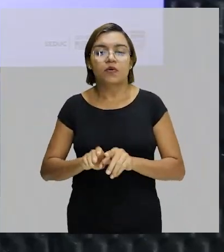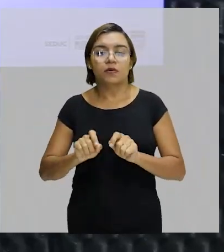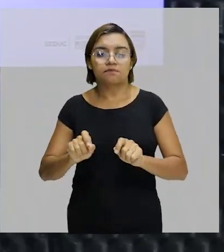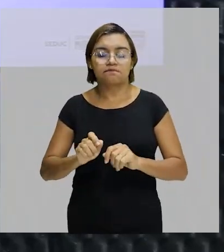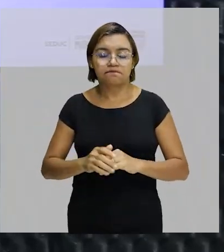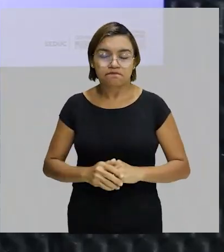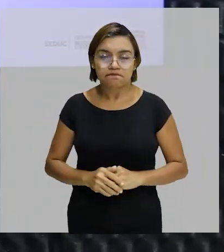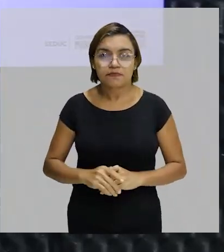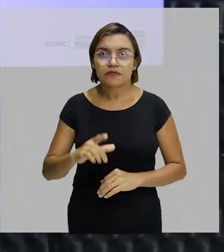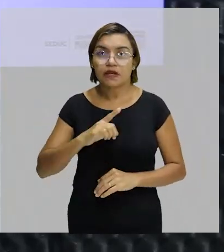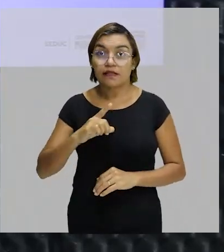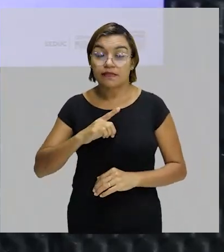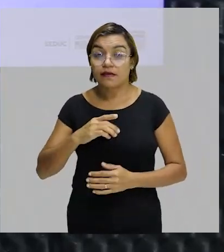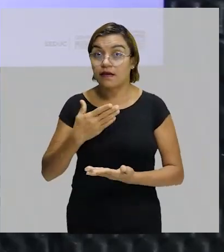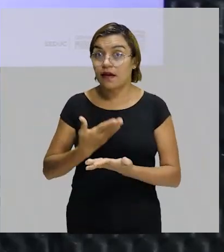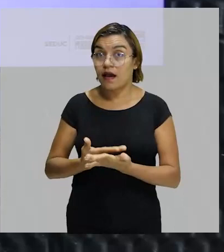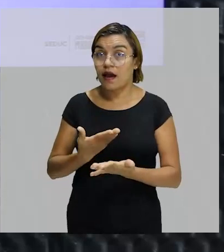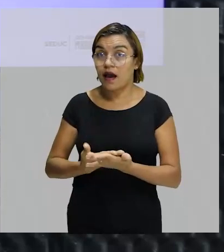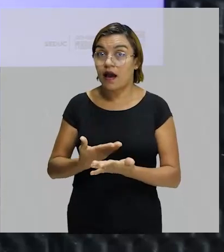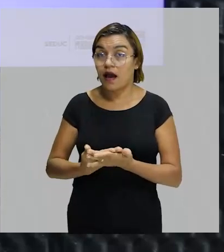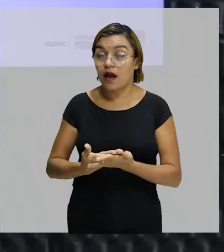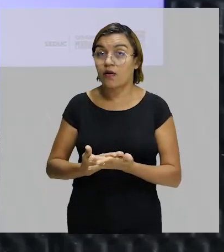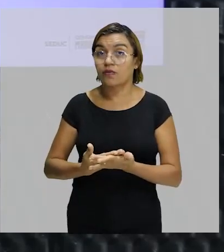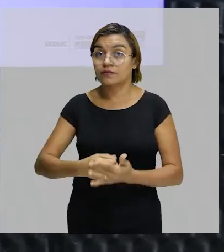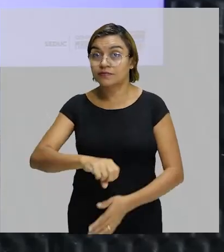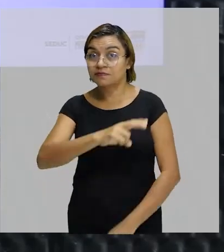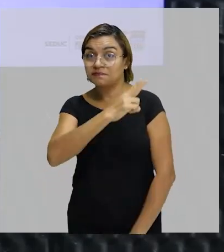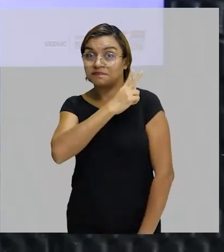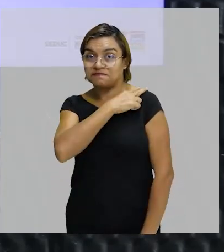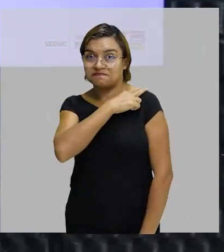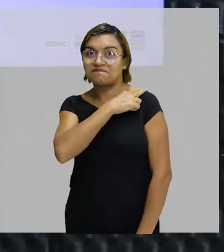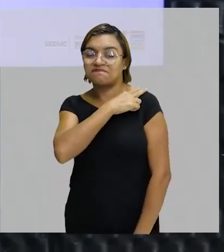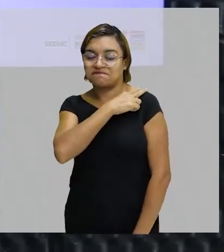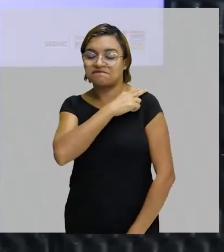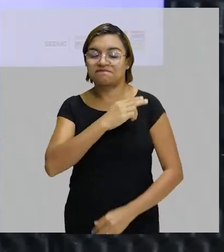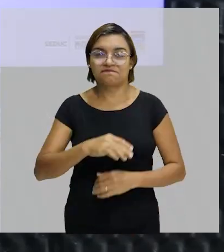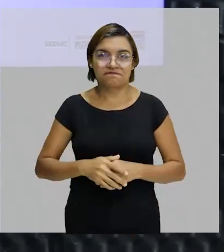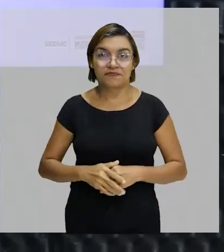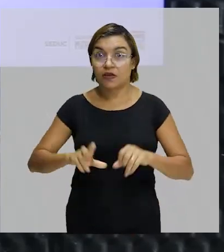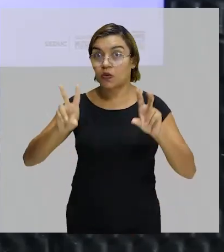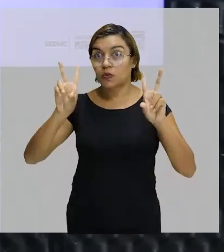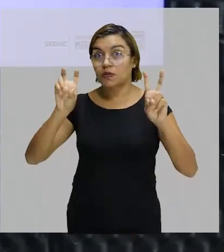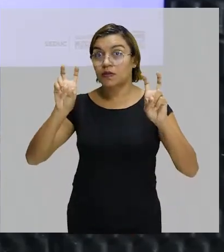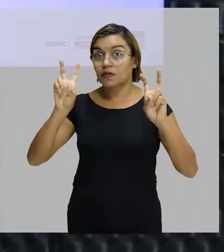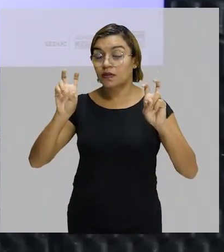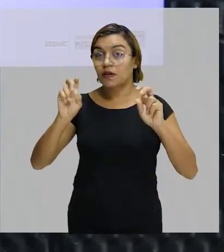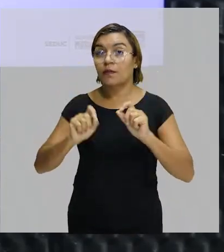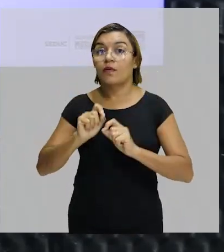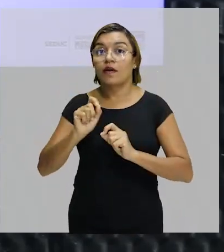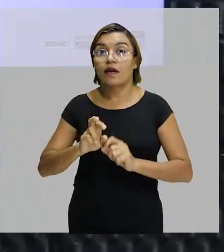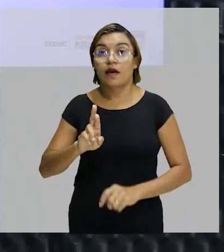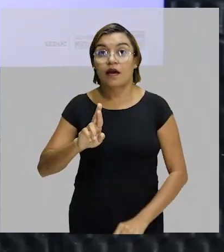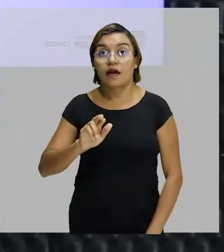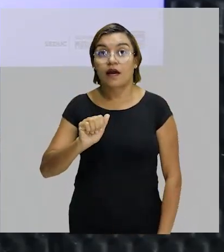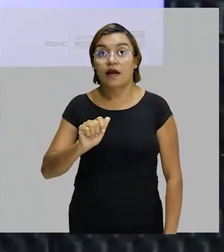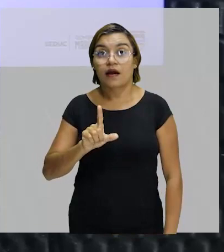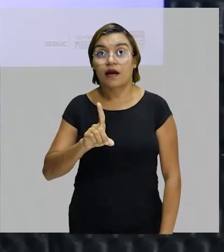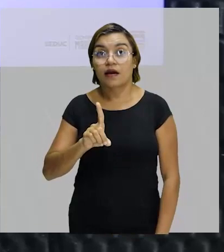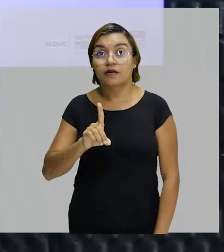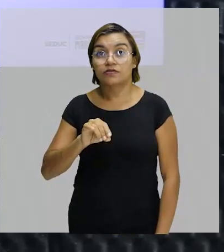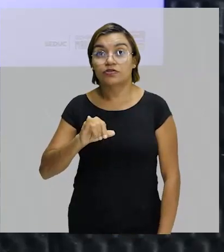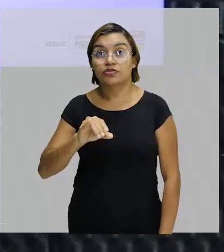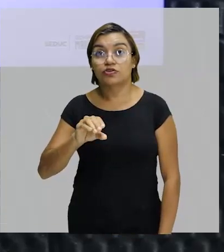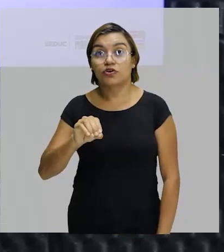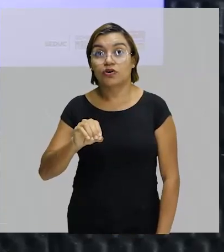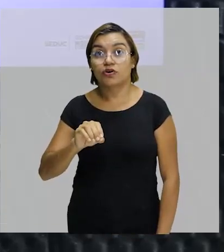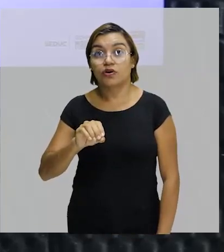aulas relacionadas ao segundo ano do ensino médio, onde a temática é a radioatividade. Então, em